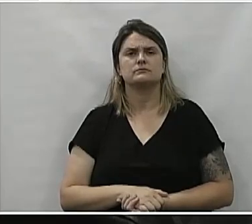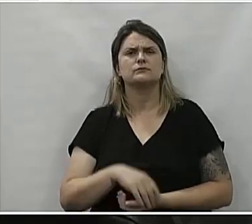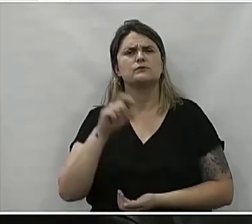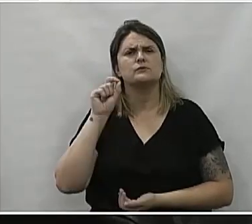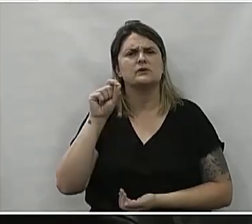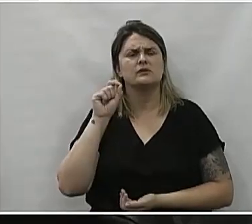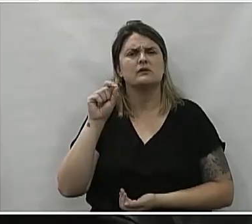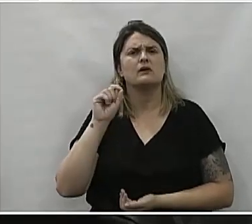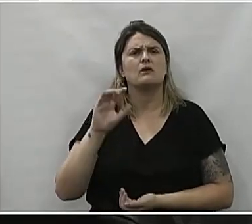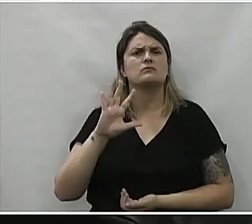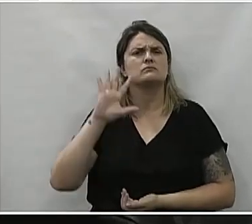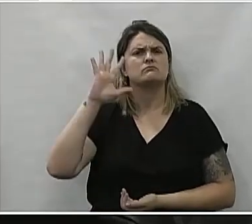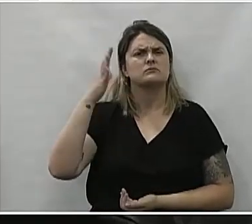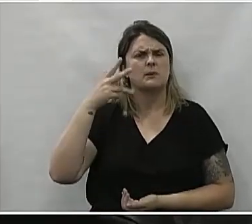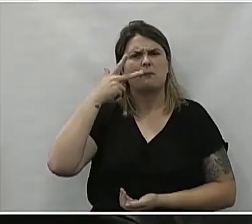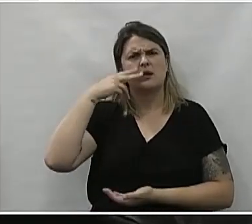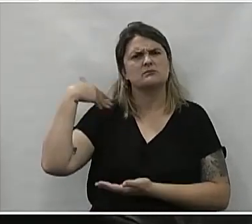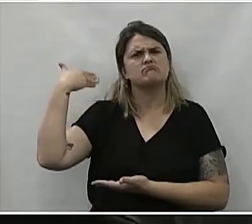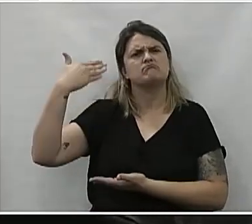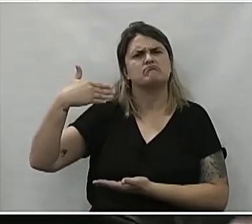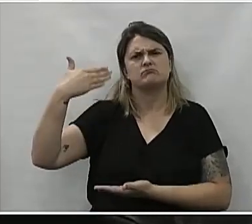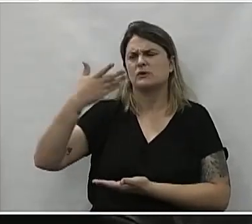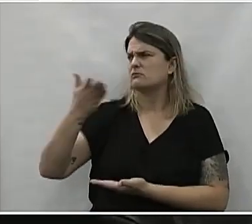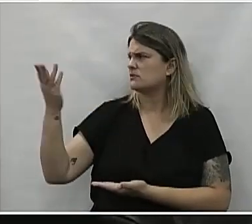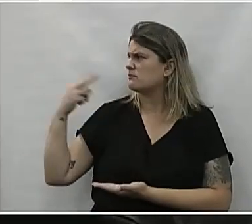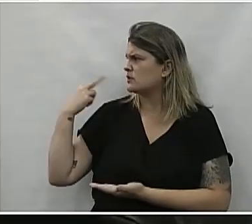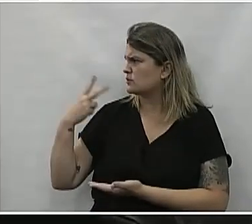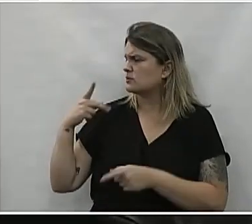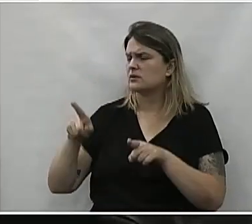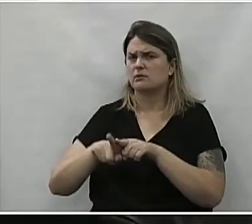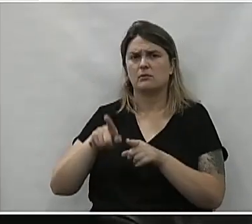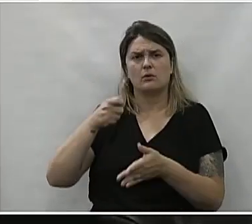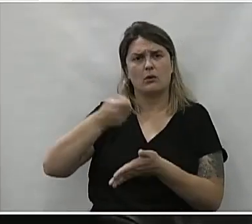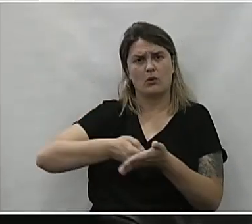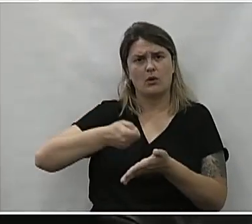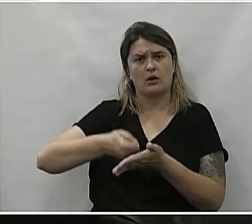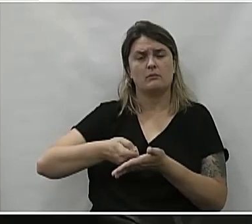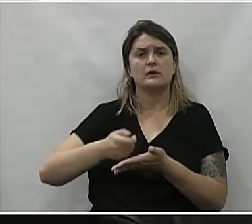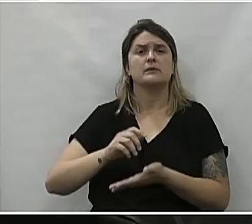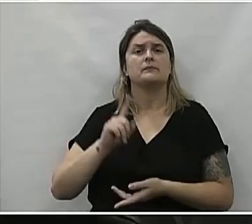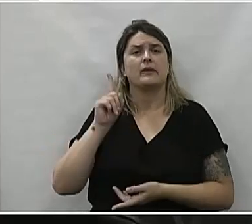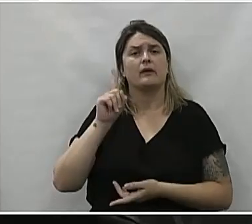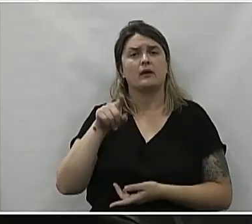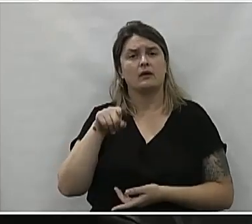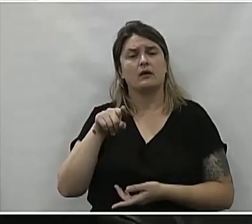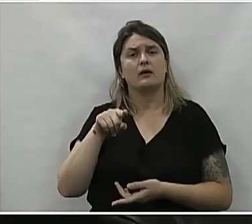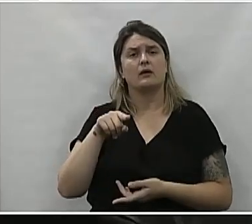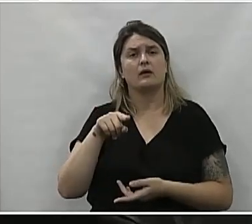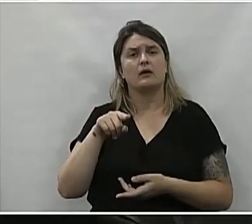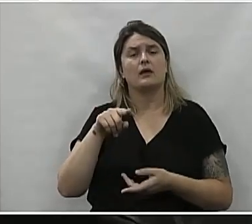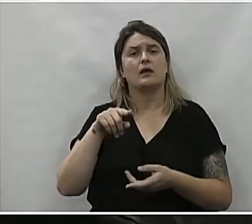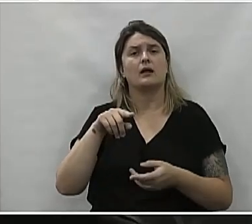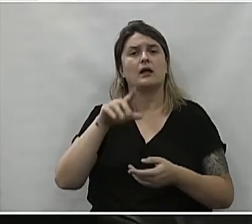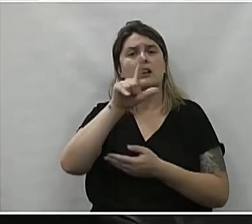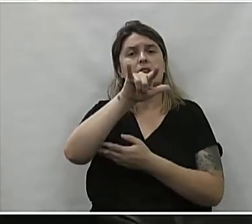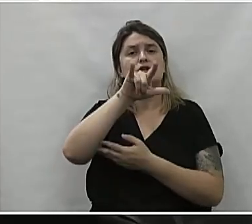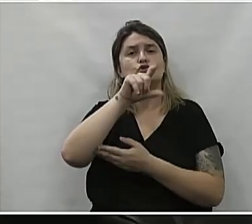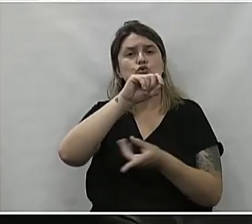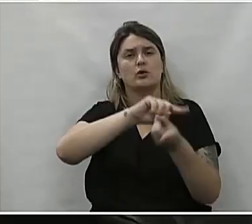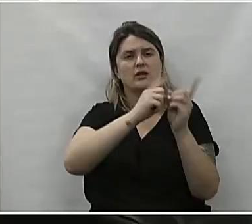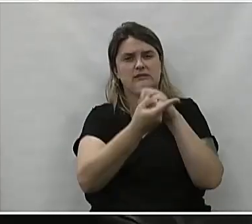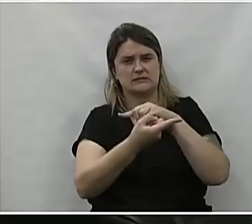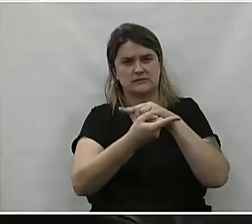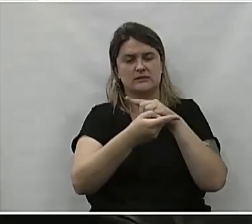Constantemente Acredito que Todos os vereadores Sendo cobrados Que é com relação Ao reciclado A coleta do